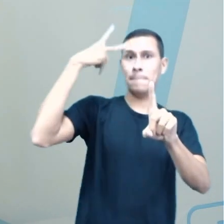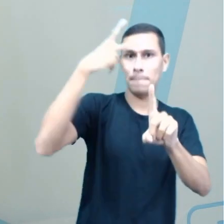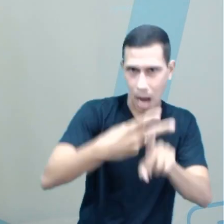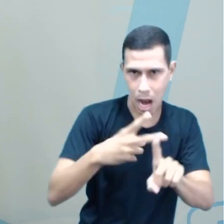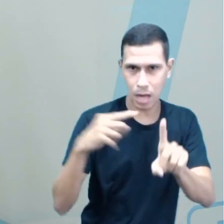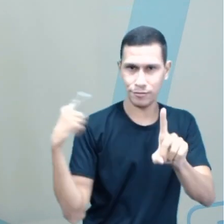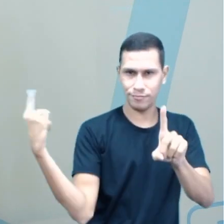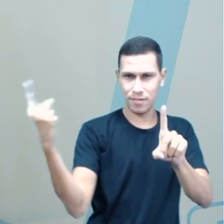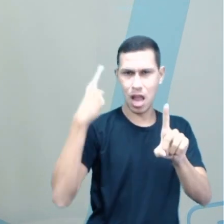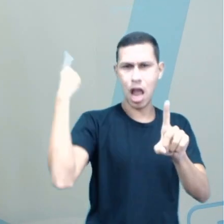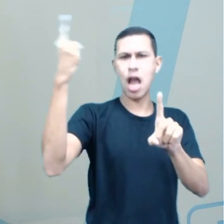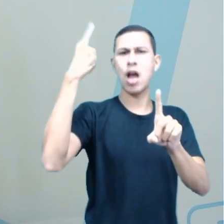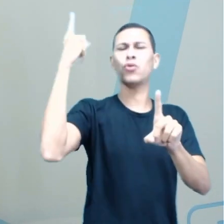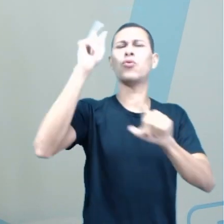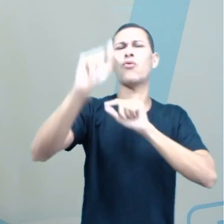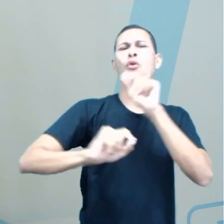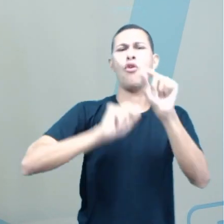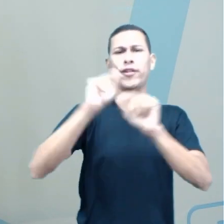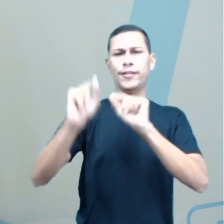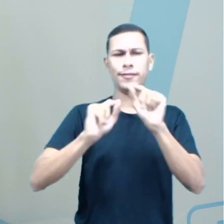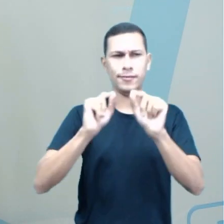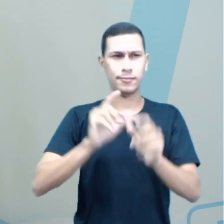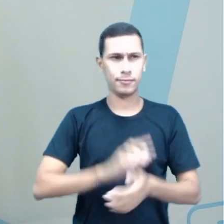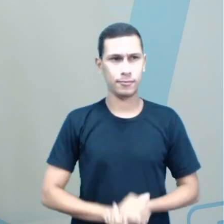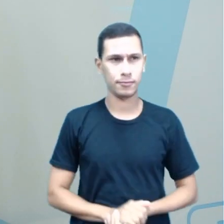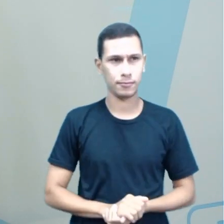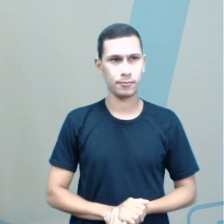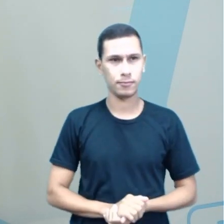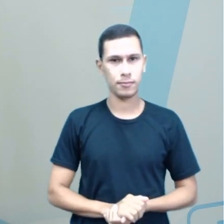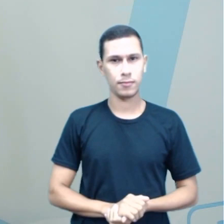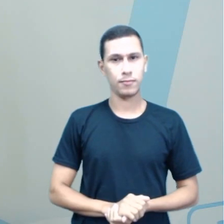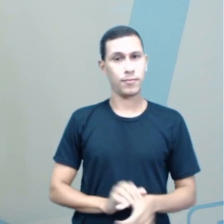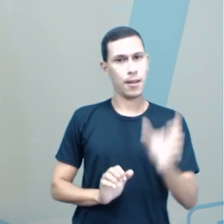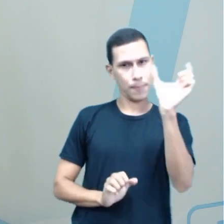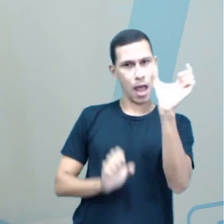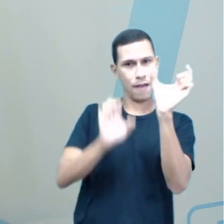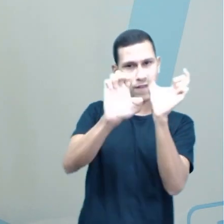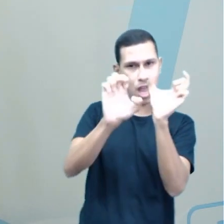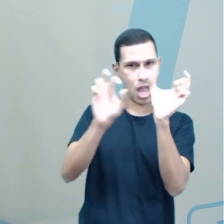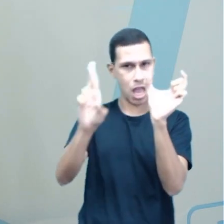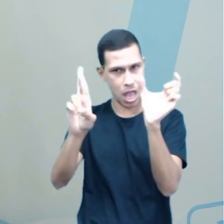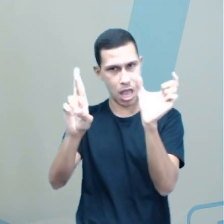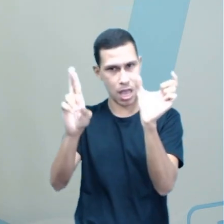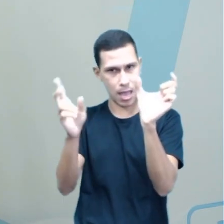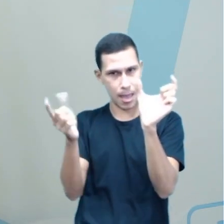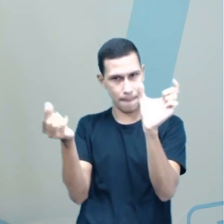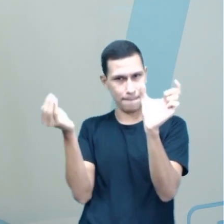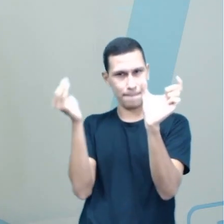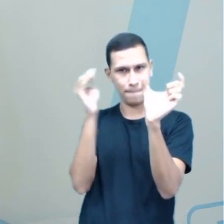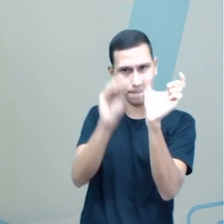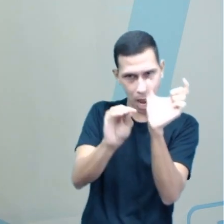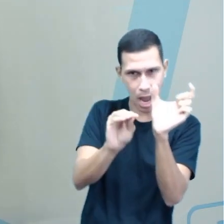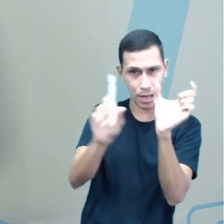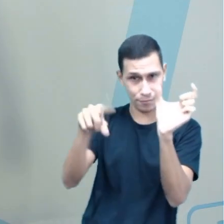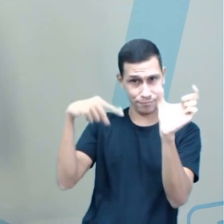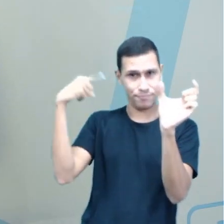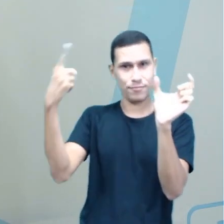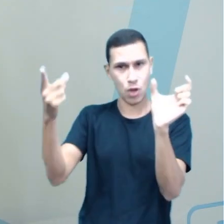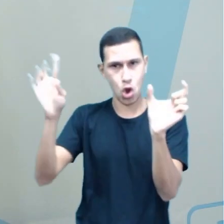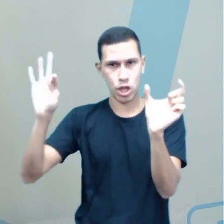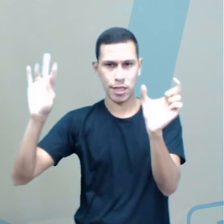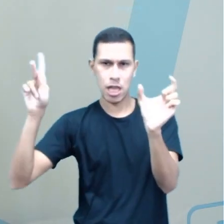vendo? O que acontece? Colocamos ER no final do adjetivo e seguimos com o than.